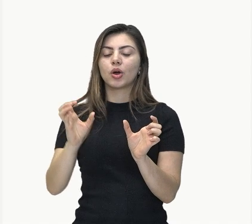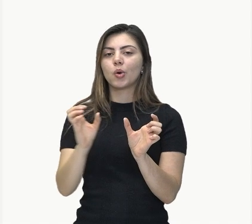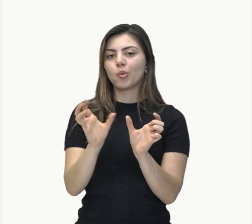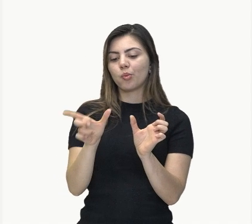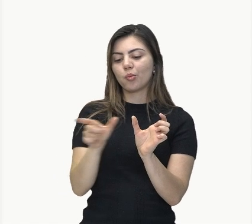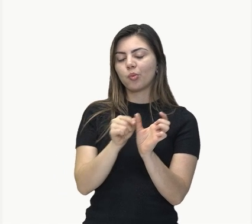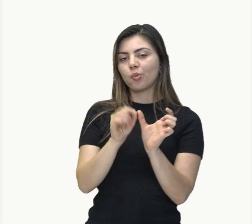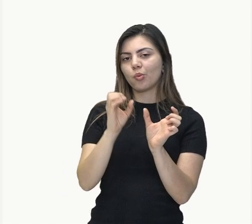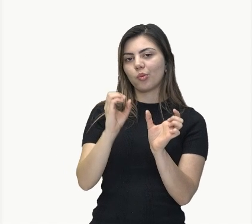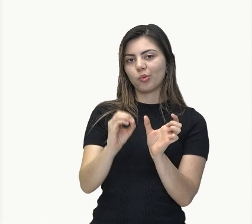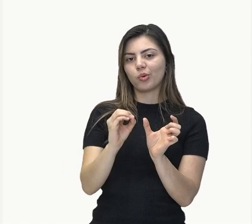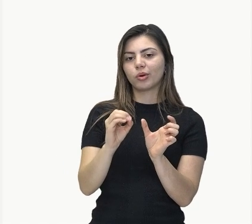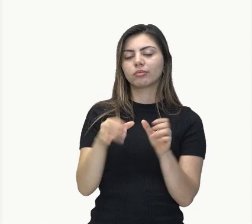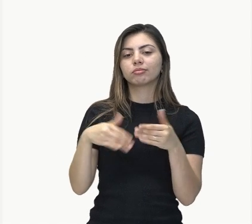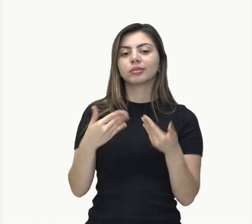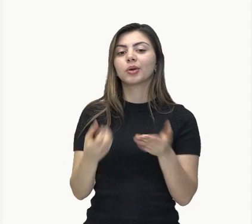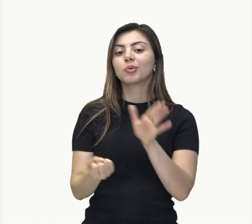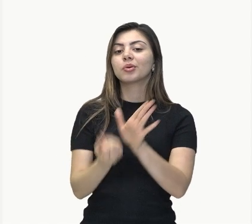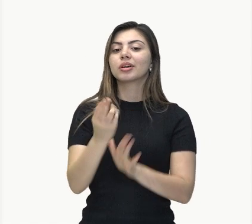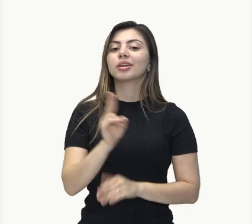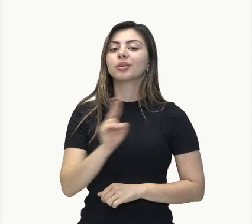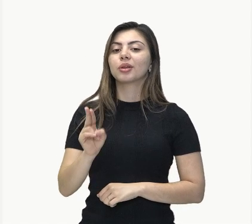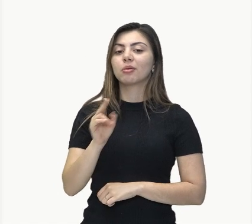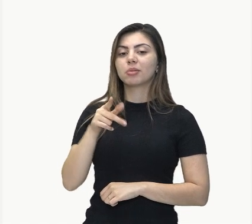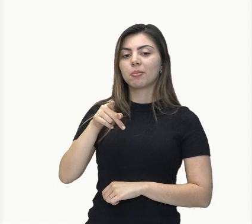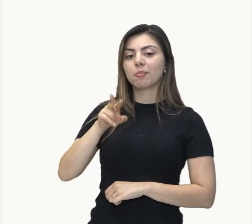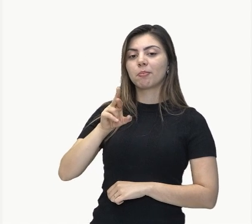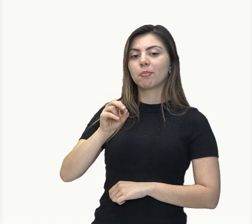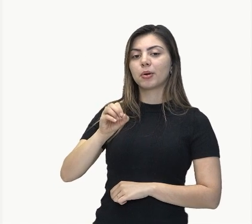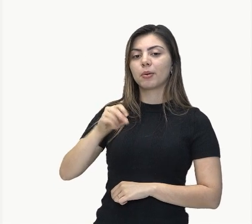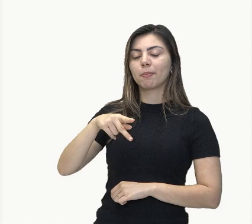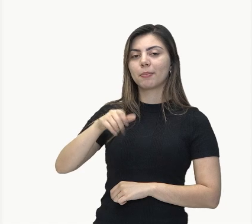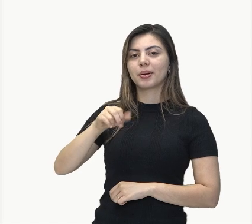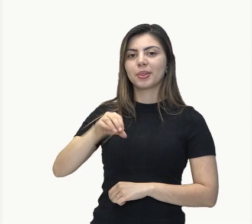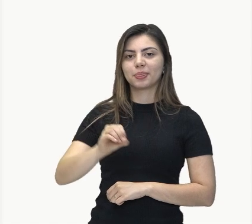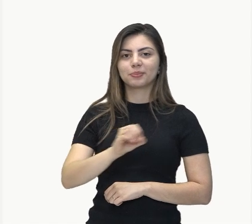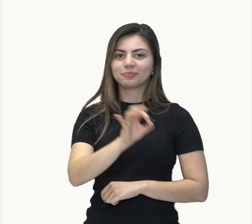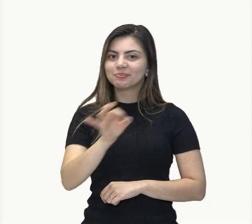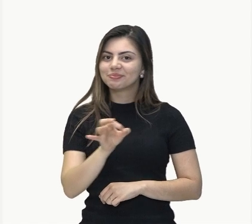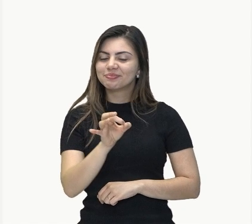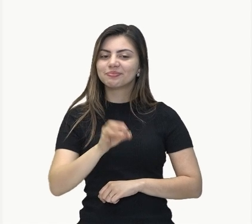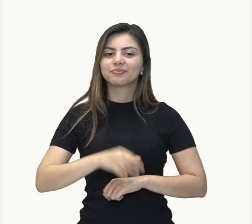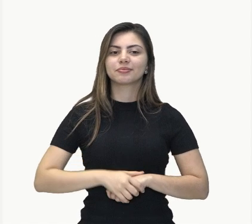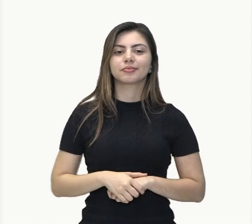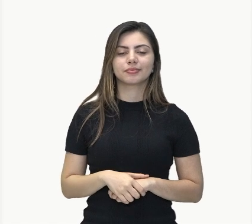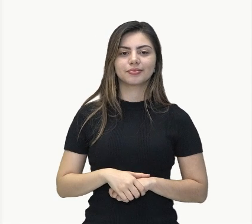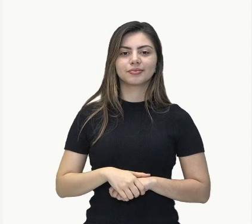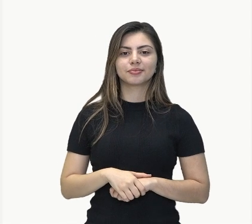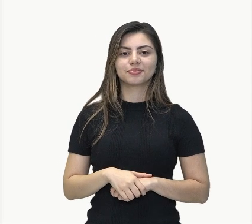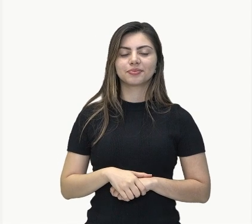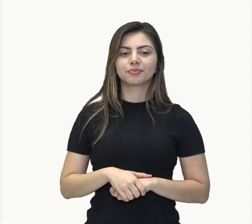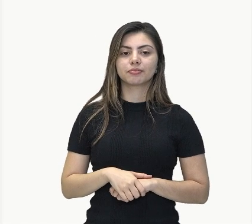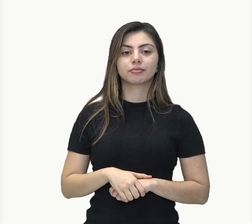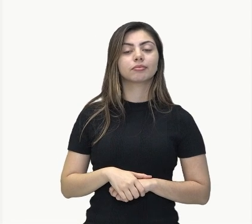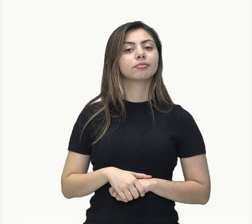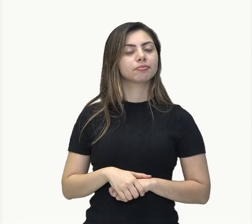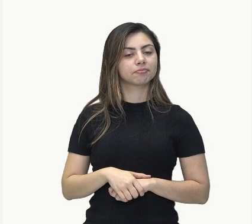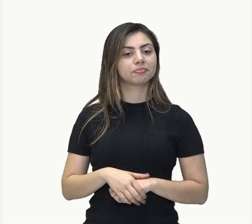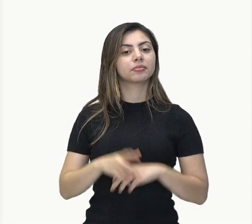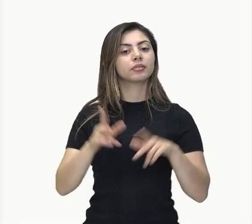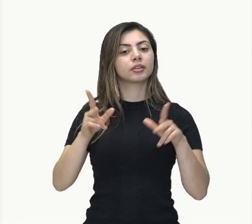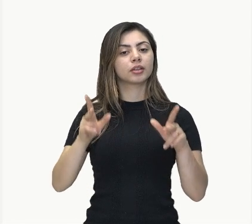sufixo é o O. Como é o nome do composto? Propano, ok? Eu faço a